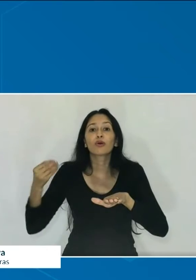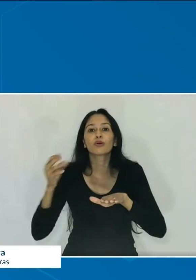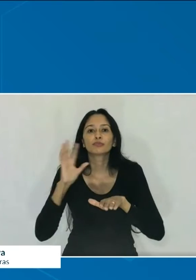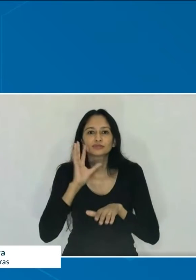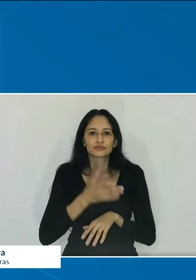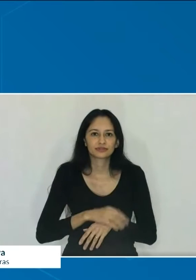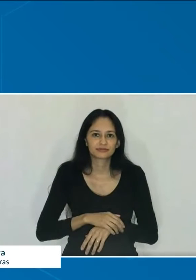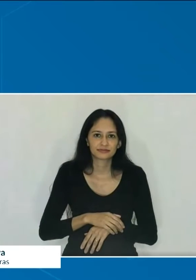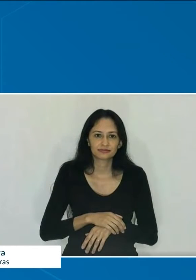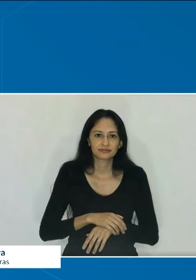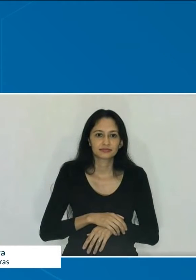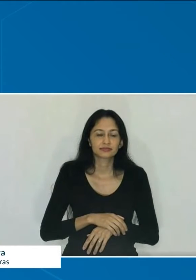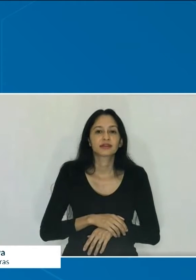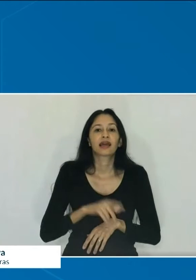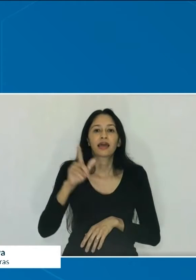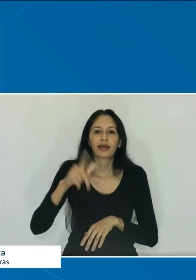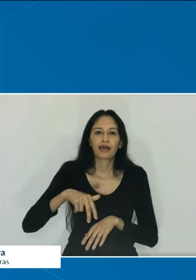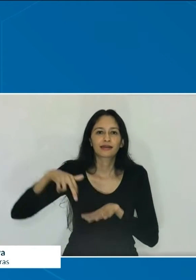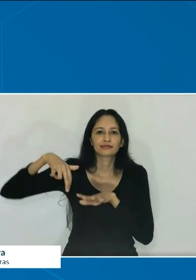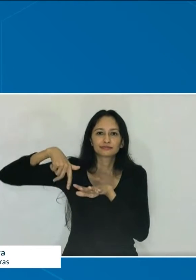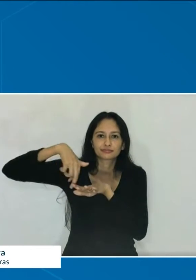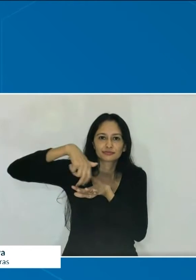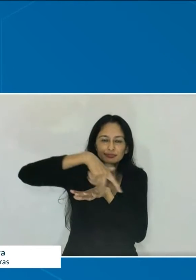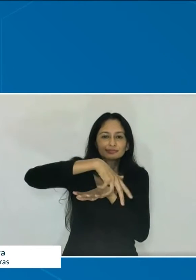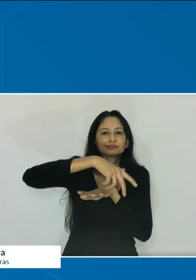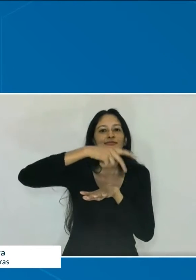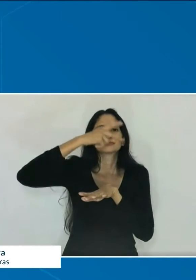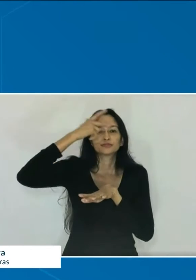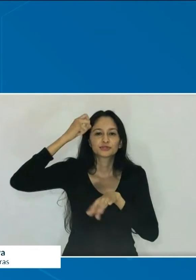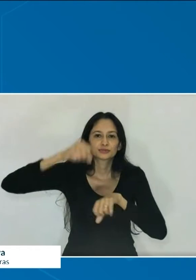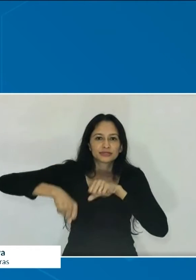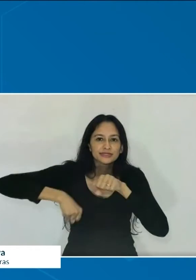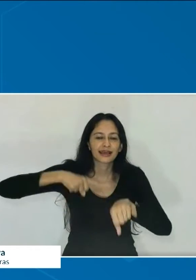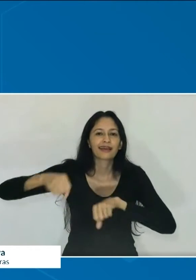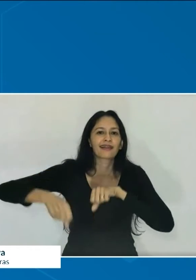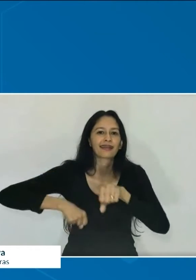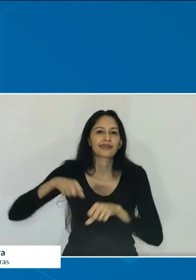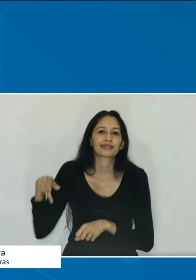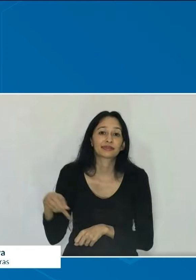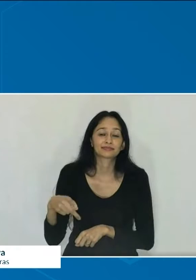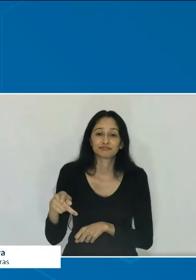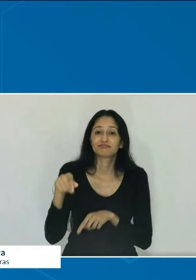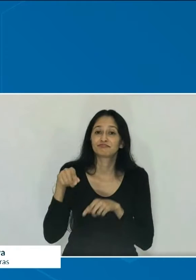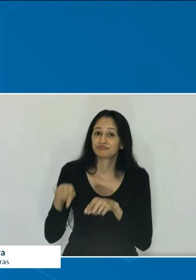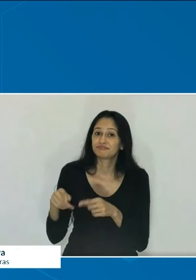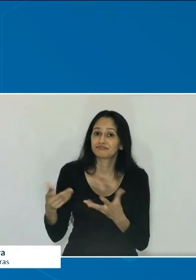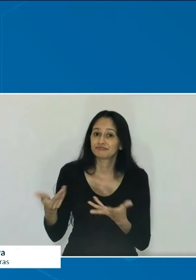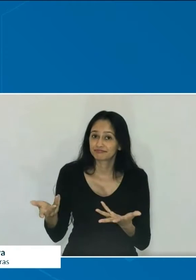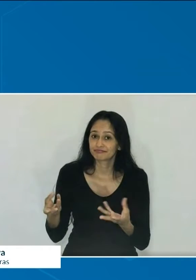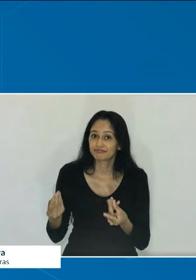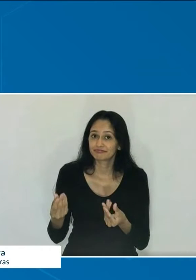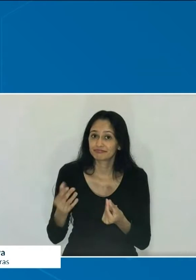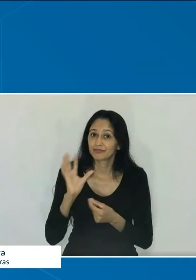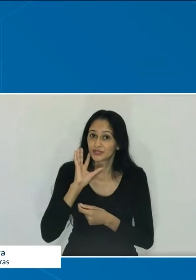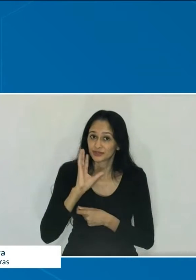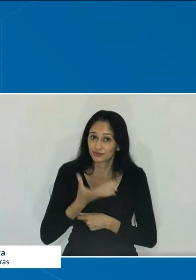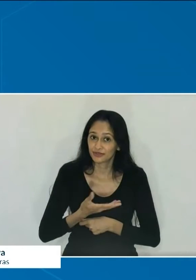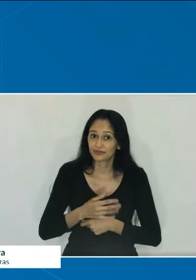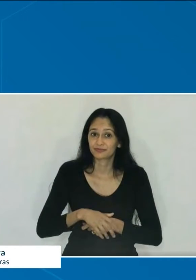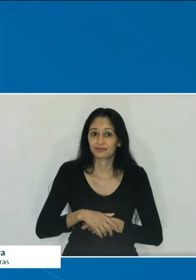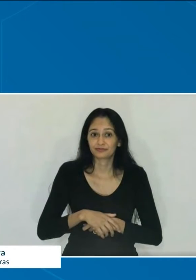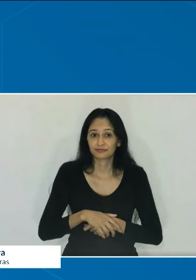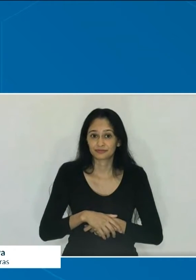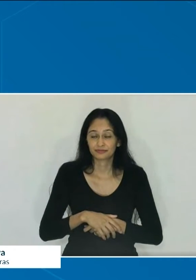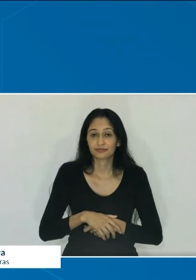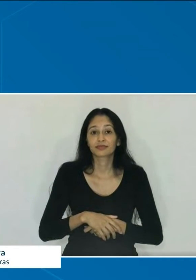que é aquela para o pedestre, para o ciclista, e essa normalmente é esquecida, que é exatamente para atender essas pessoas